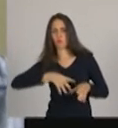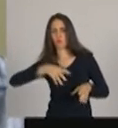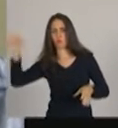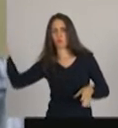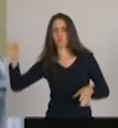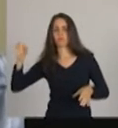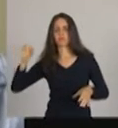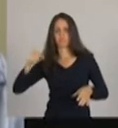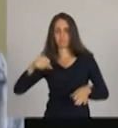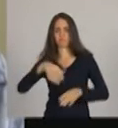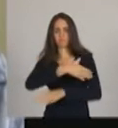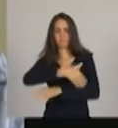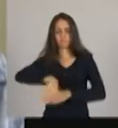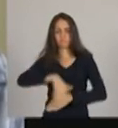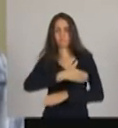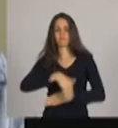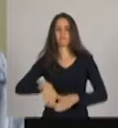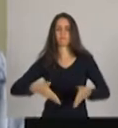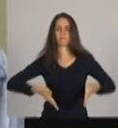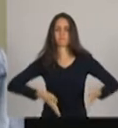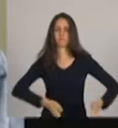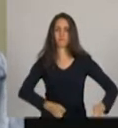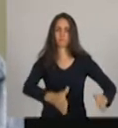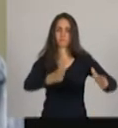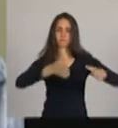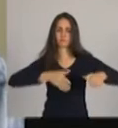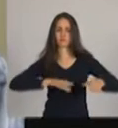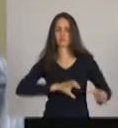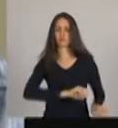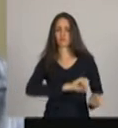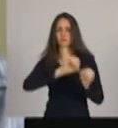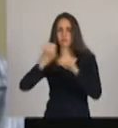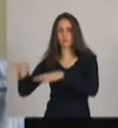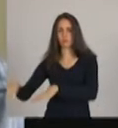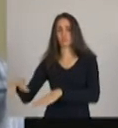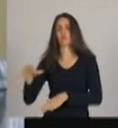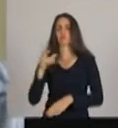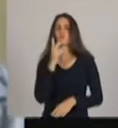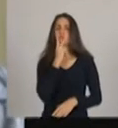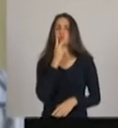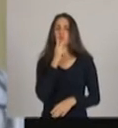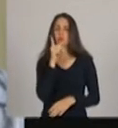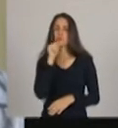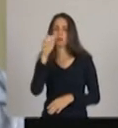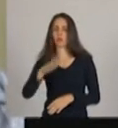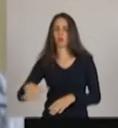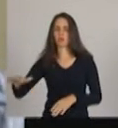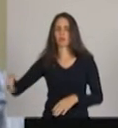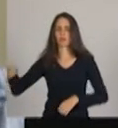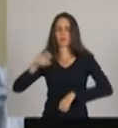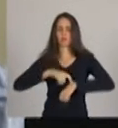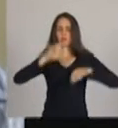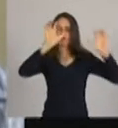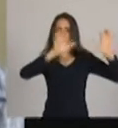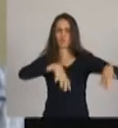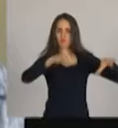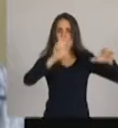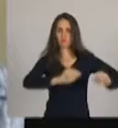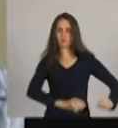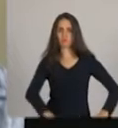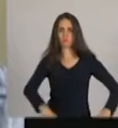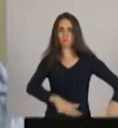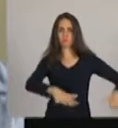da Bahia, do Canal da Costa, e jogados na Baía de Vitória, no momento de chuva, no momento do